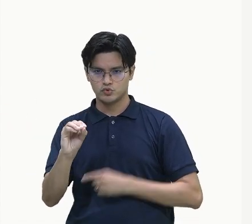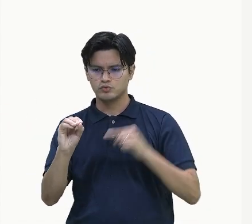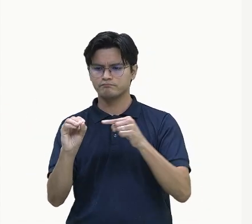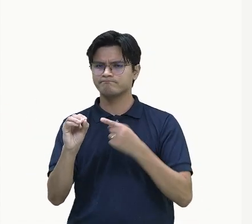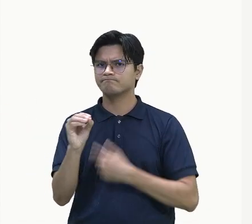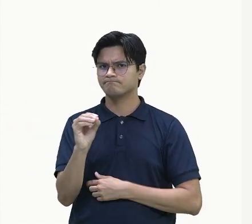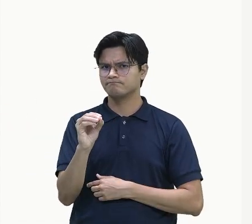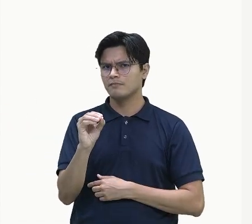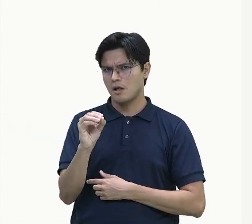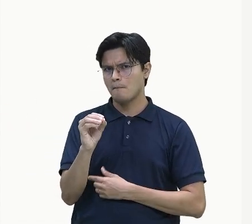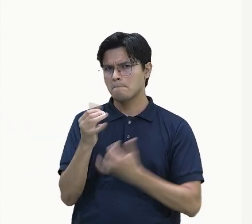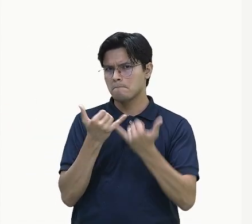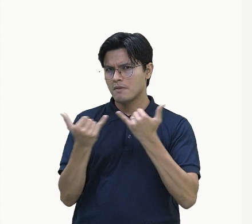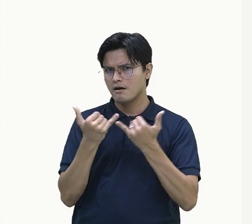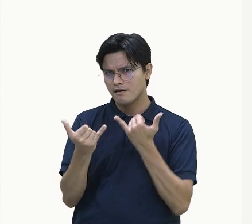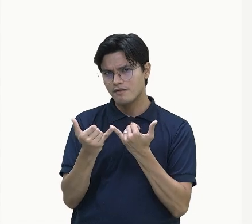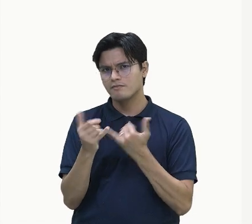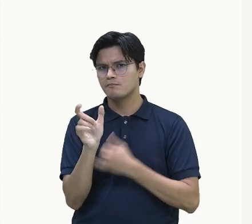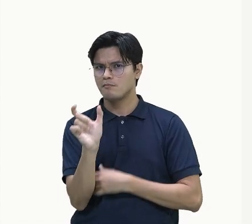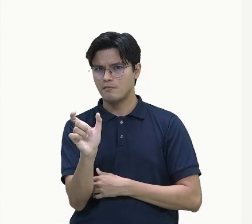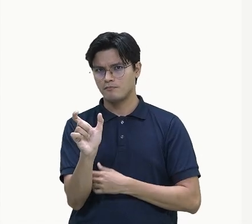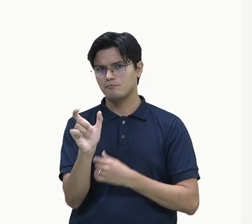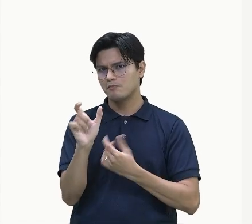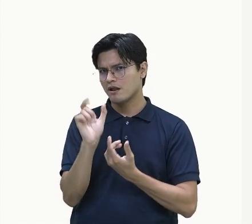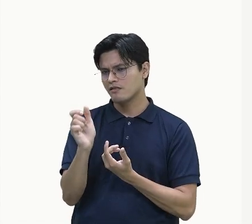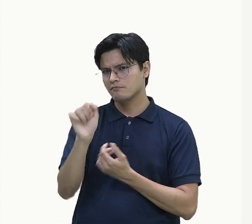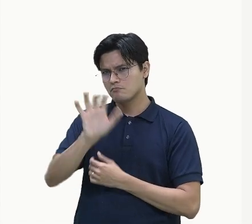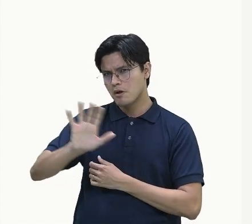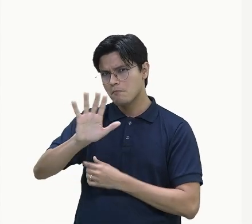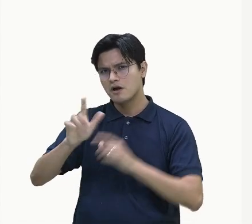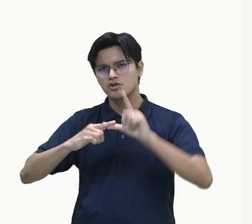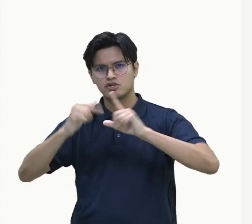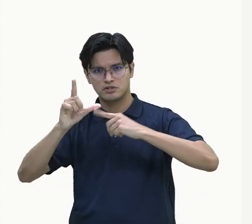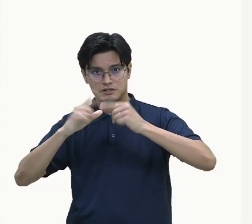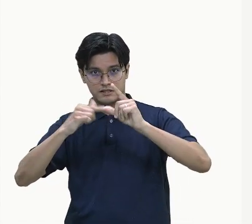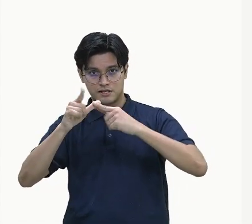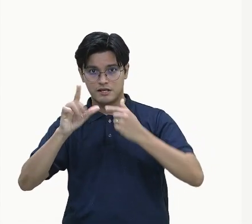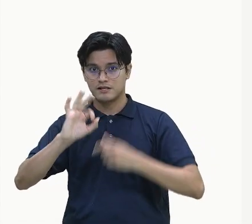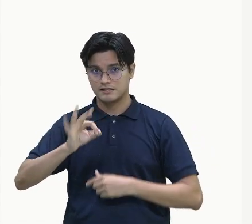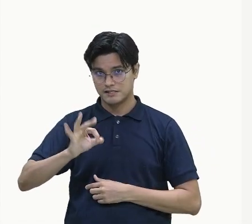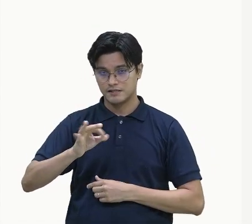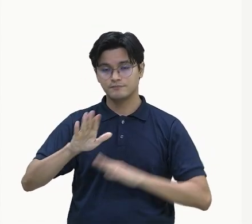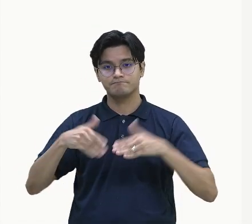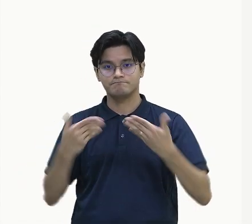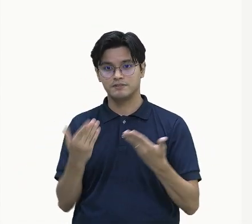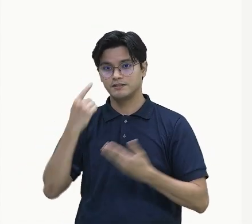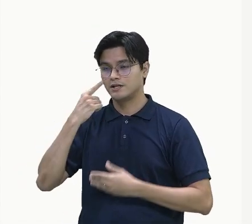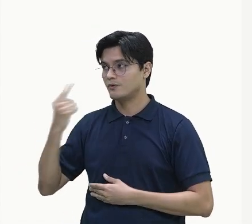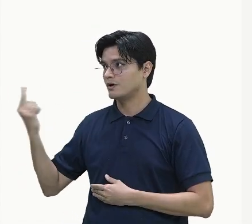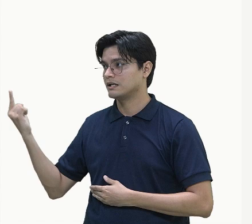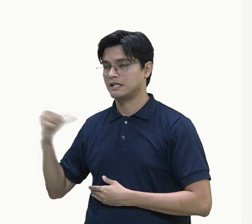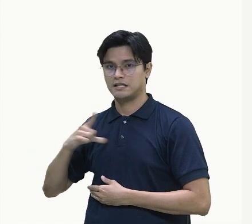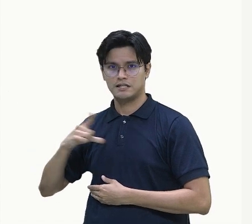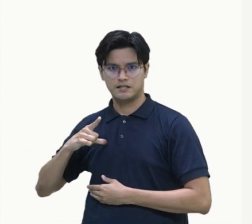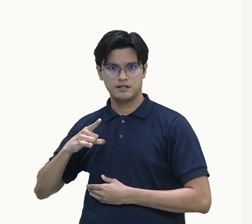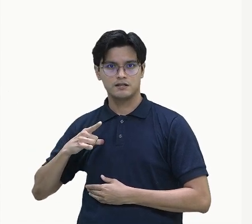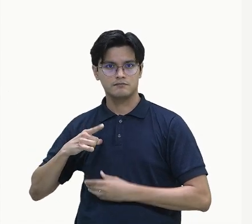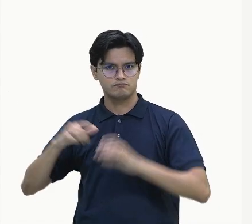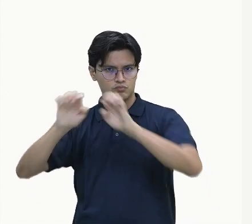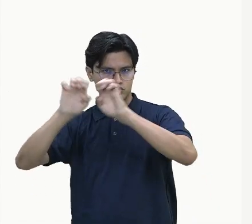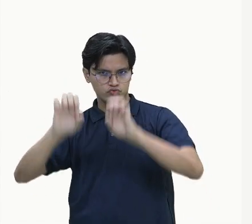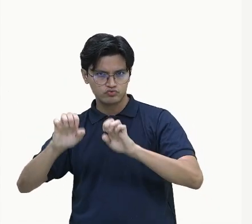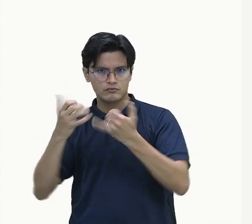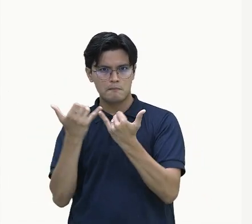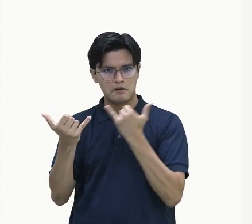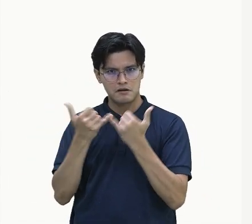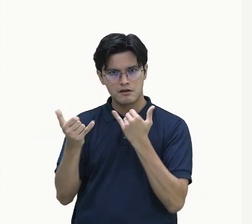aí um prefixo astro de estrelas, né? Então, é mais ou menos isso aqui, é o aspecto dele, né? Ele vai ter um aspecto